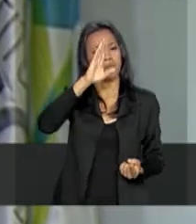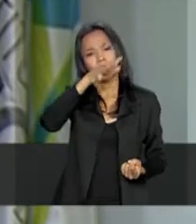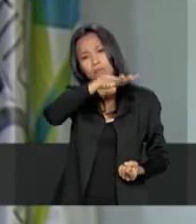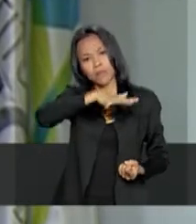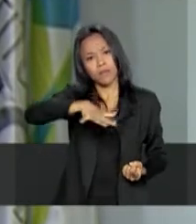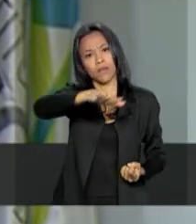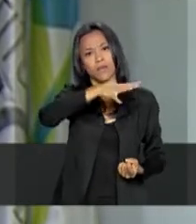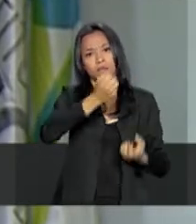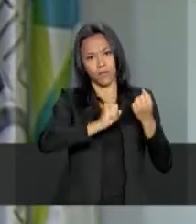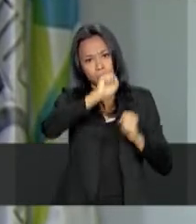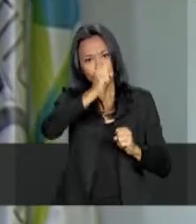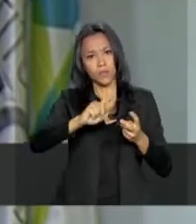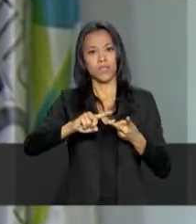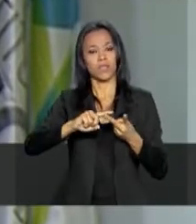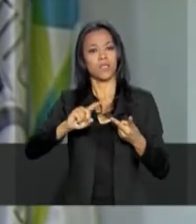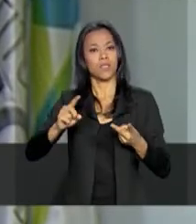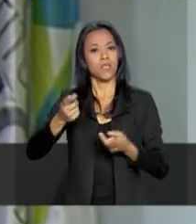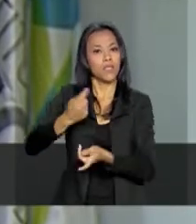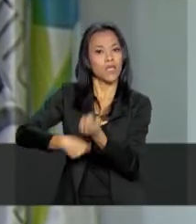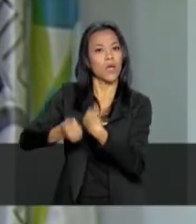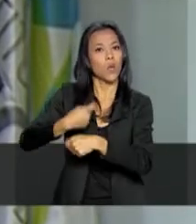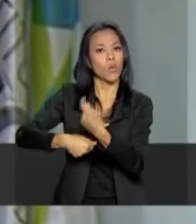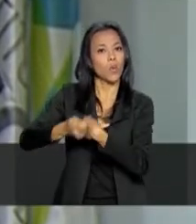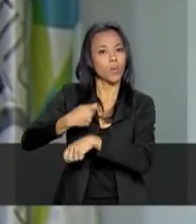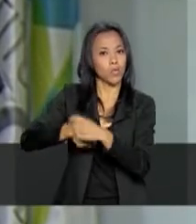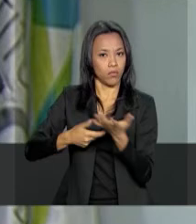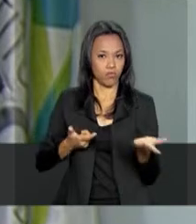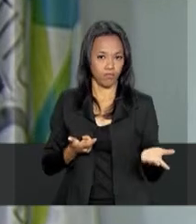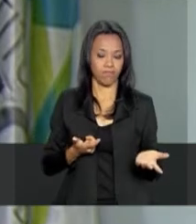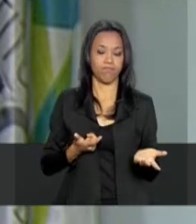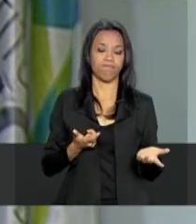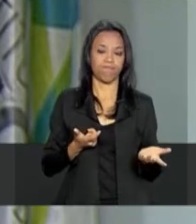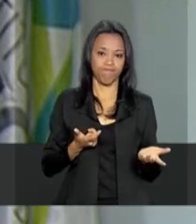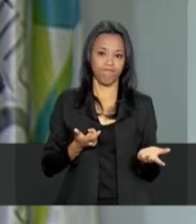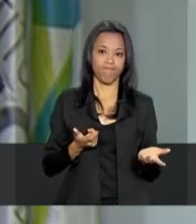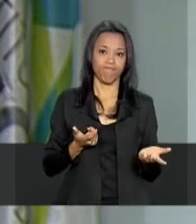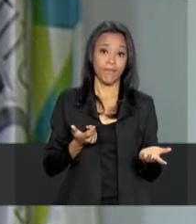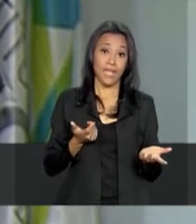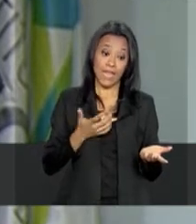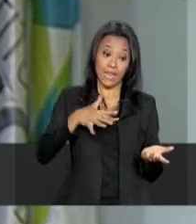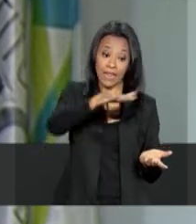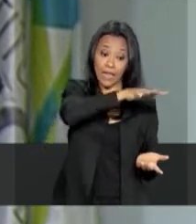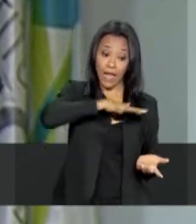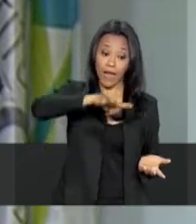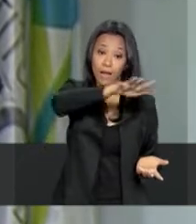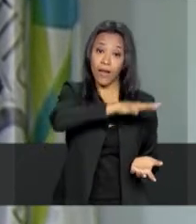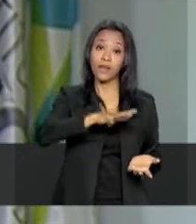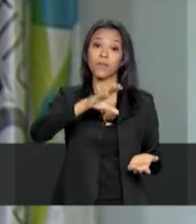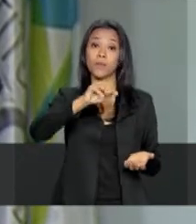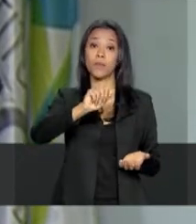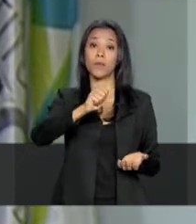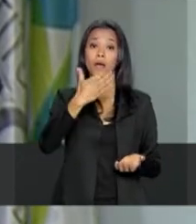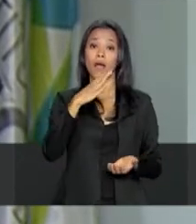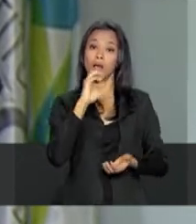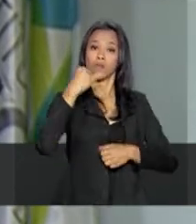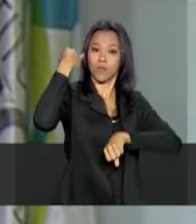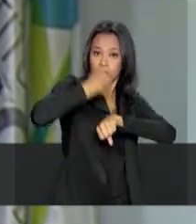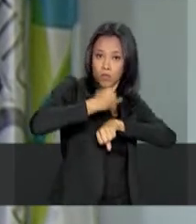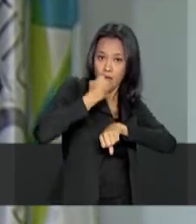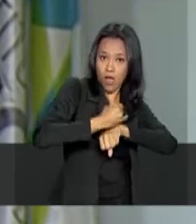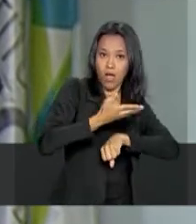em nossa economia o setor de aço tem é que estes dados né